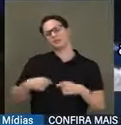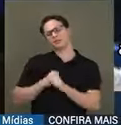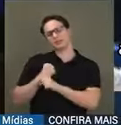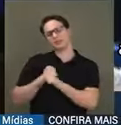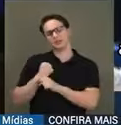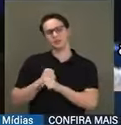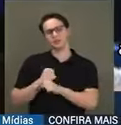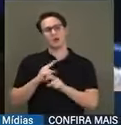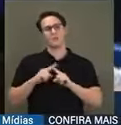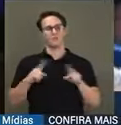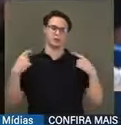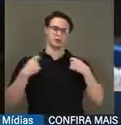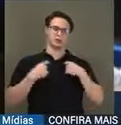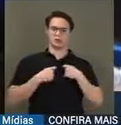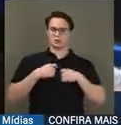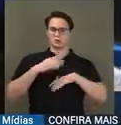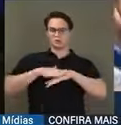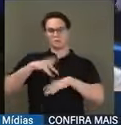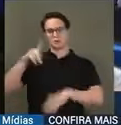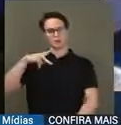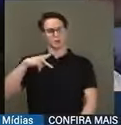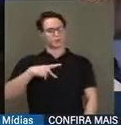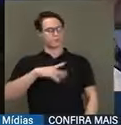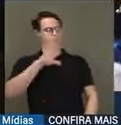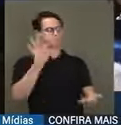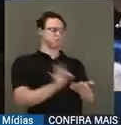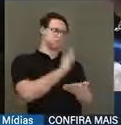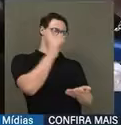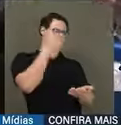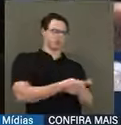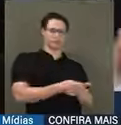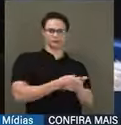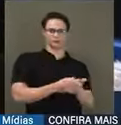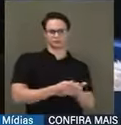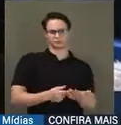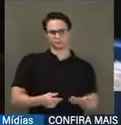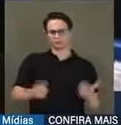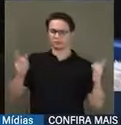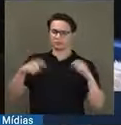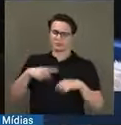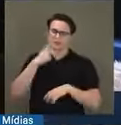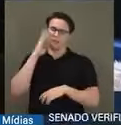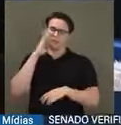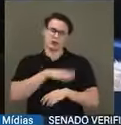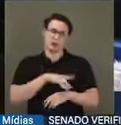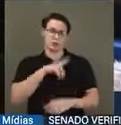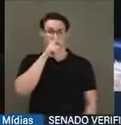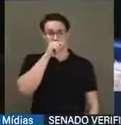o ministro desfaz, e chega ao ponto de prejudicar, podem falar mal do